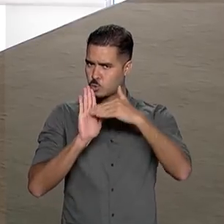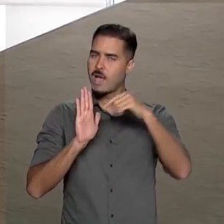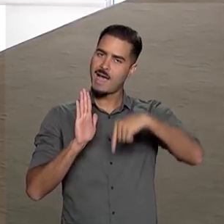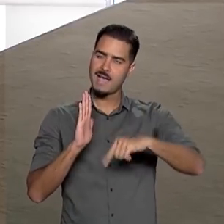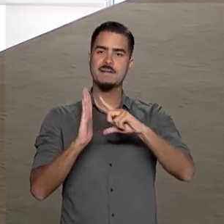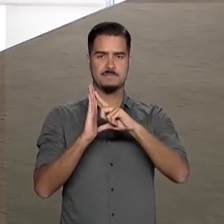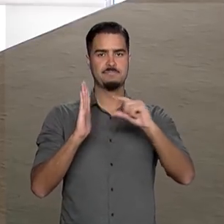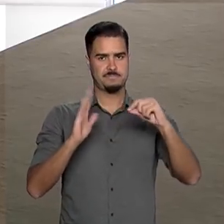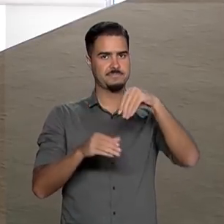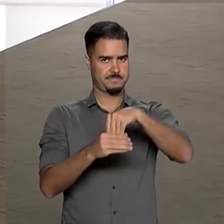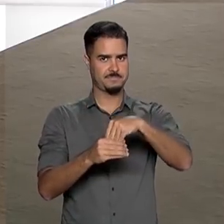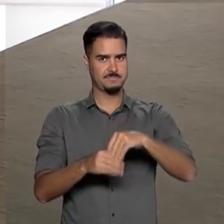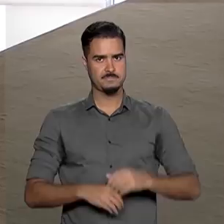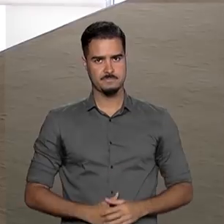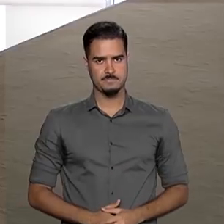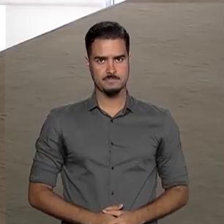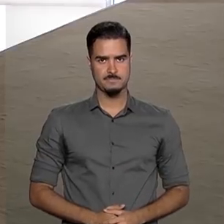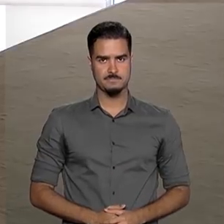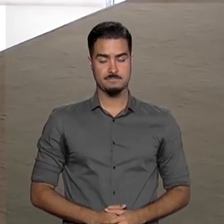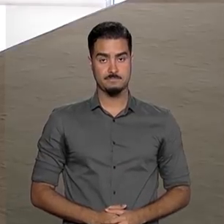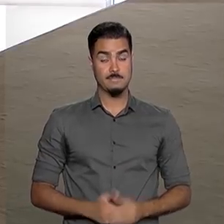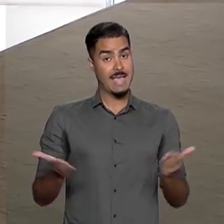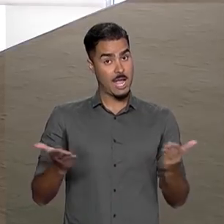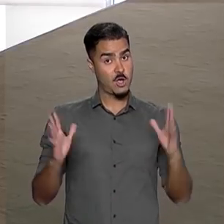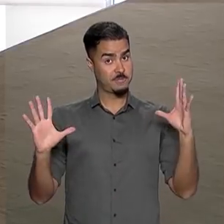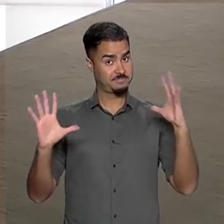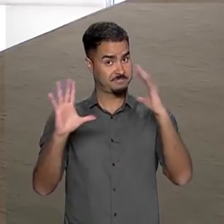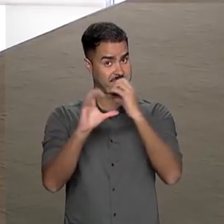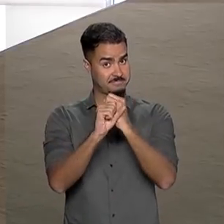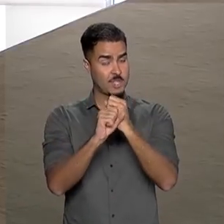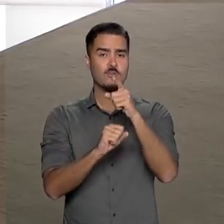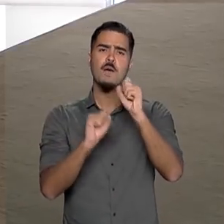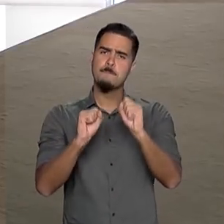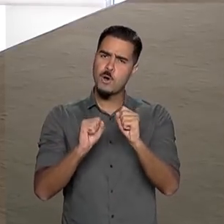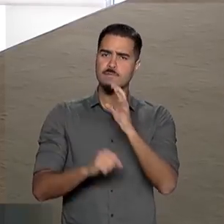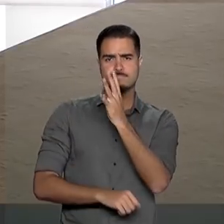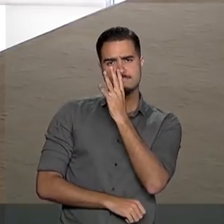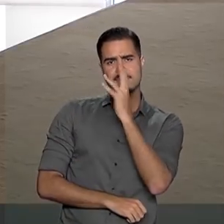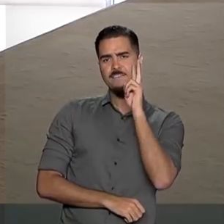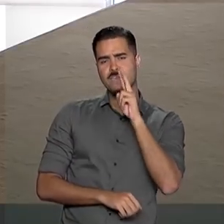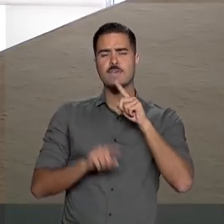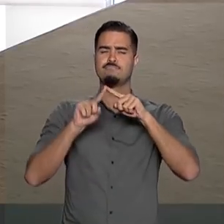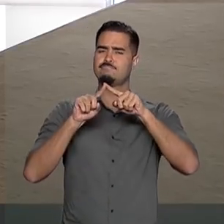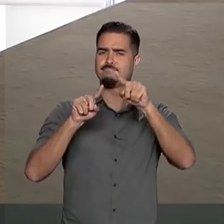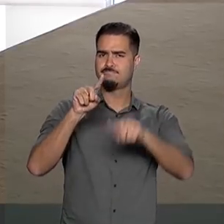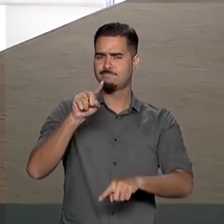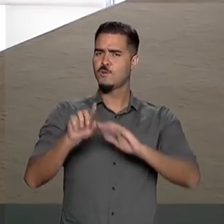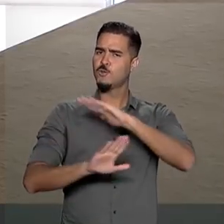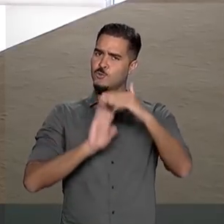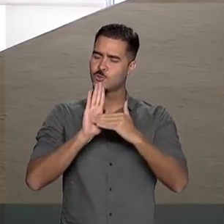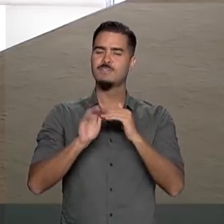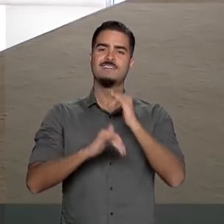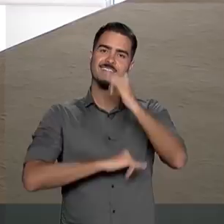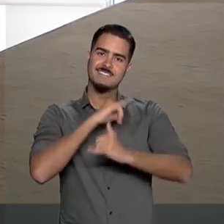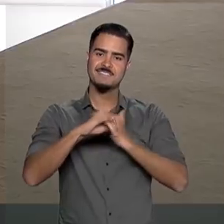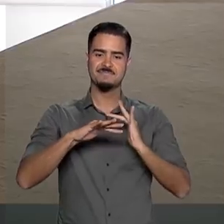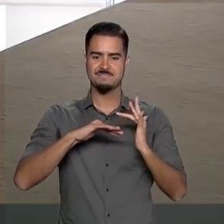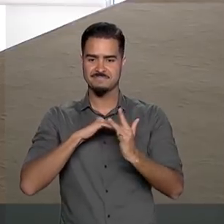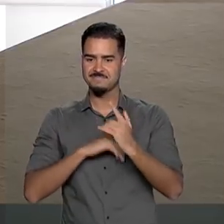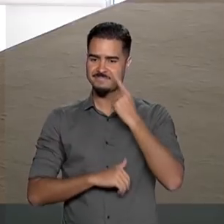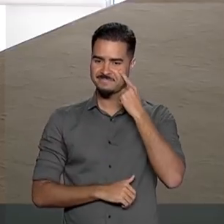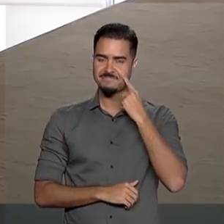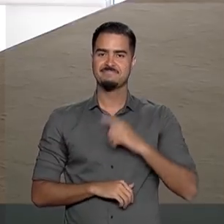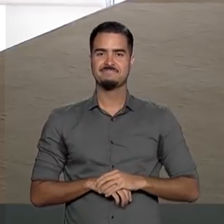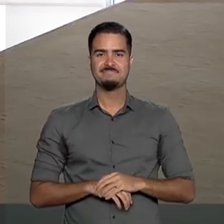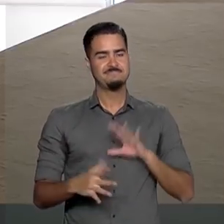aqui no Palácio do Planalto e agora a gente fica por aqui você pode acompanhar toda a nossa programação também nas nossas redes sociais